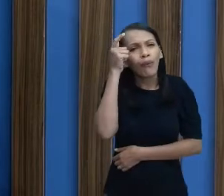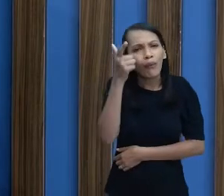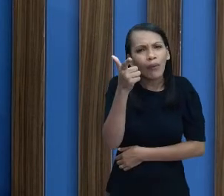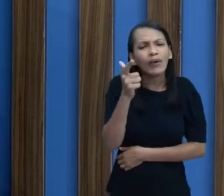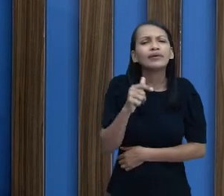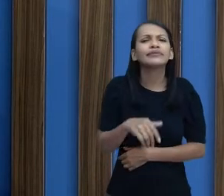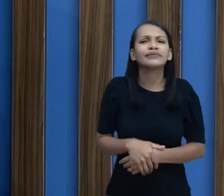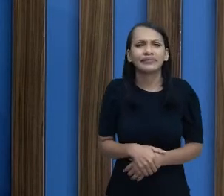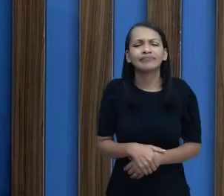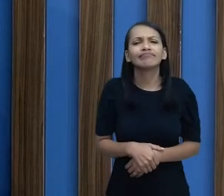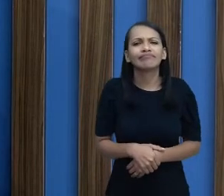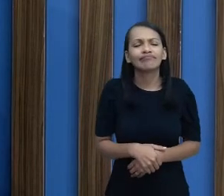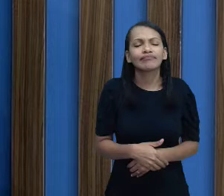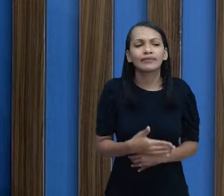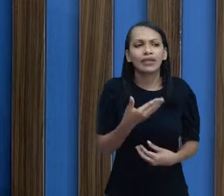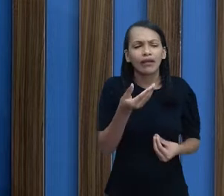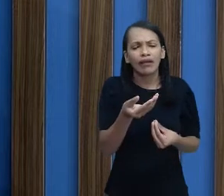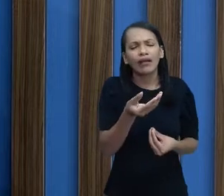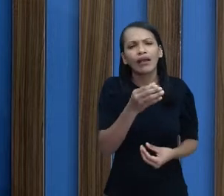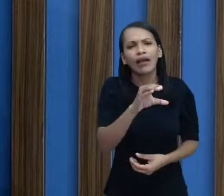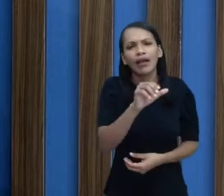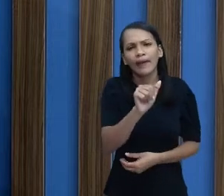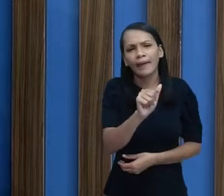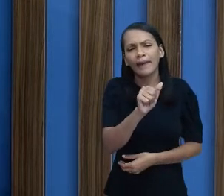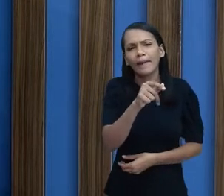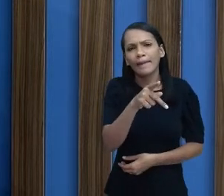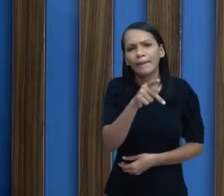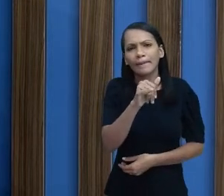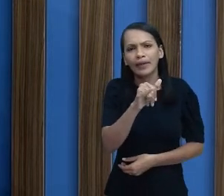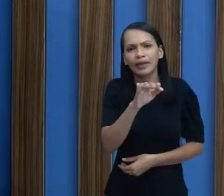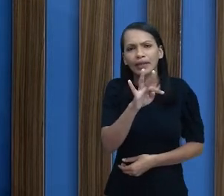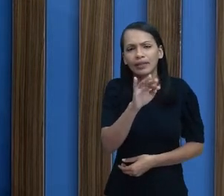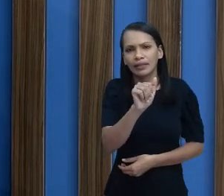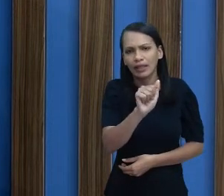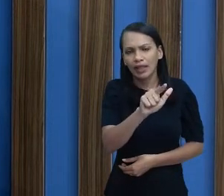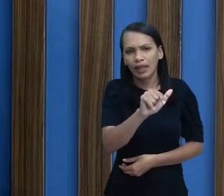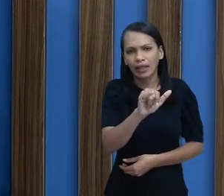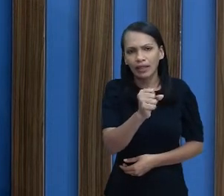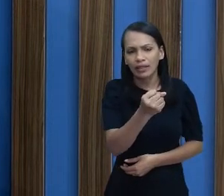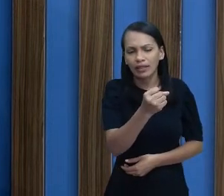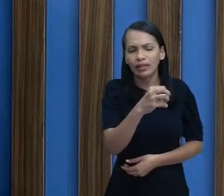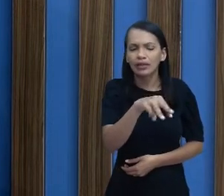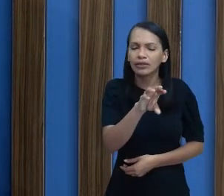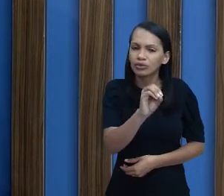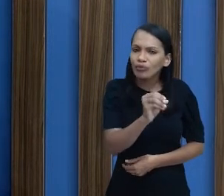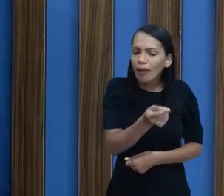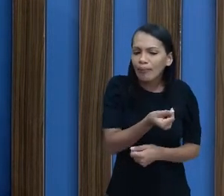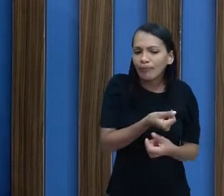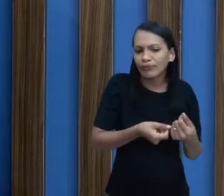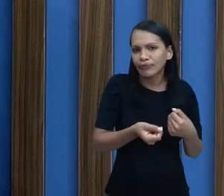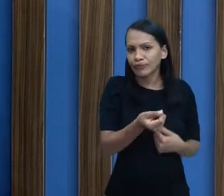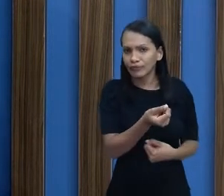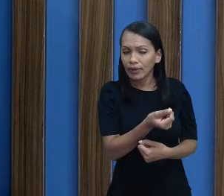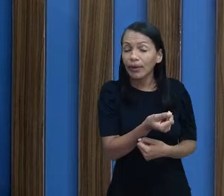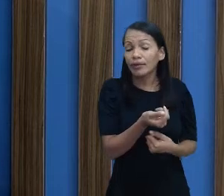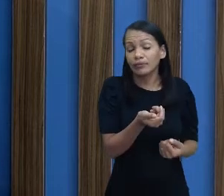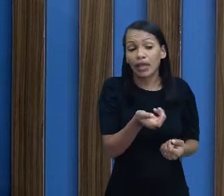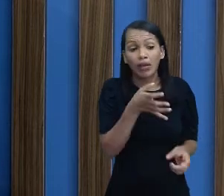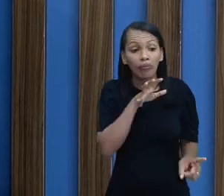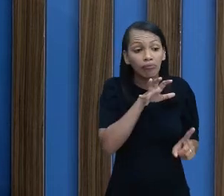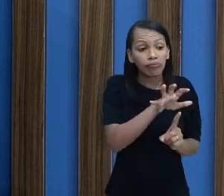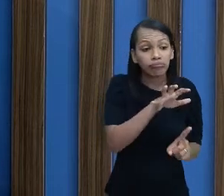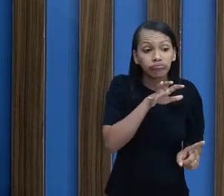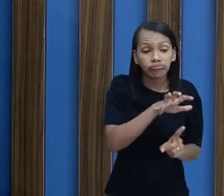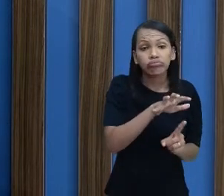do capitalismo americano, não é só a questão territorial, mas a influência que ele vai exercer sobre